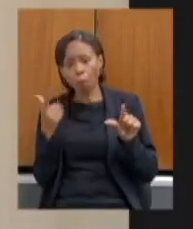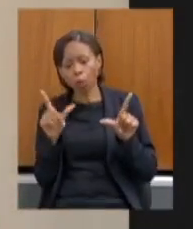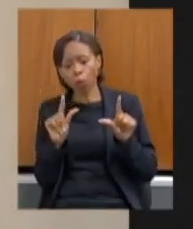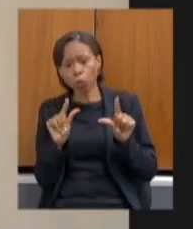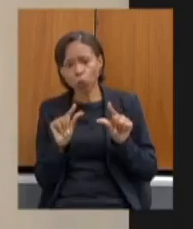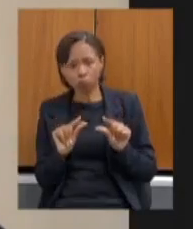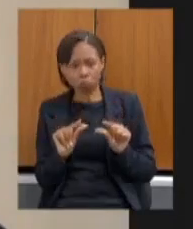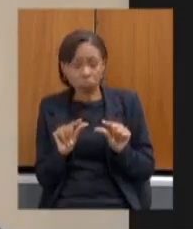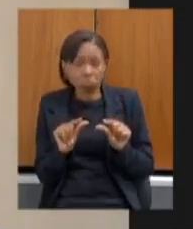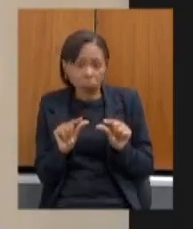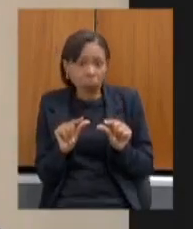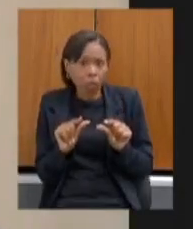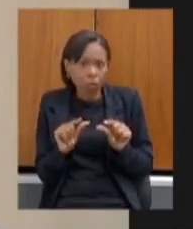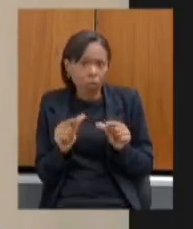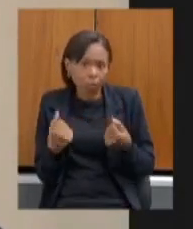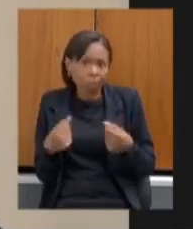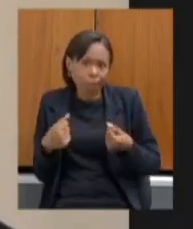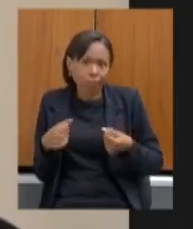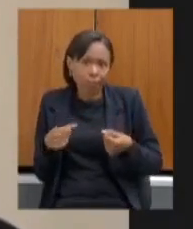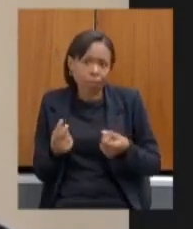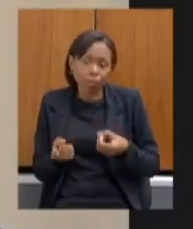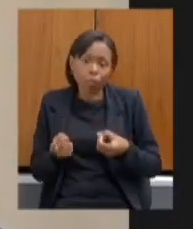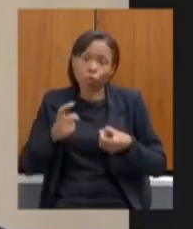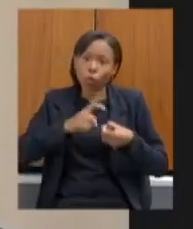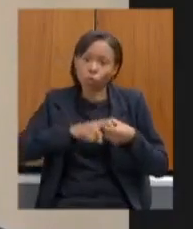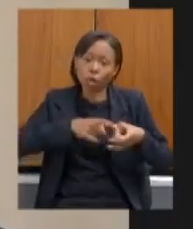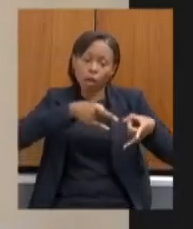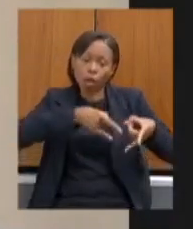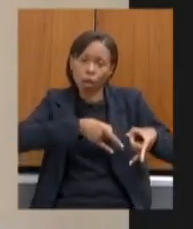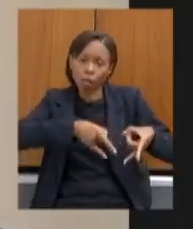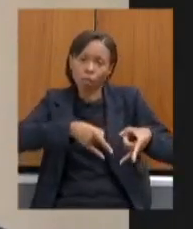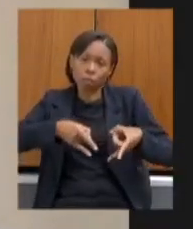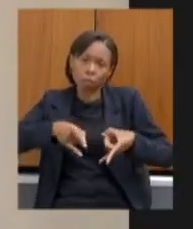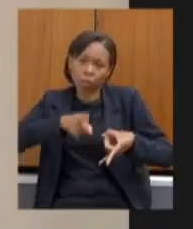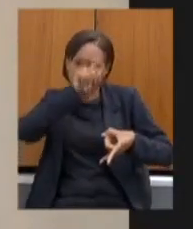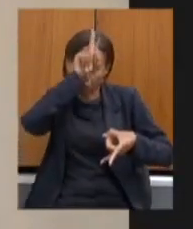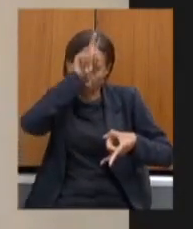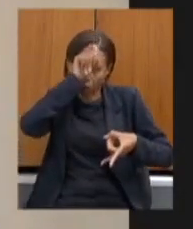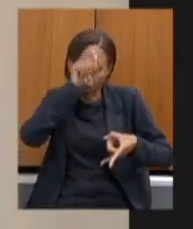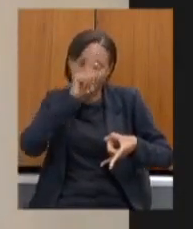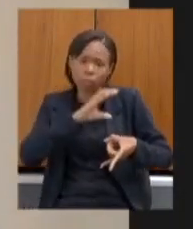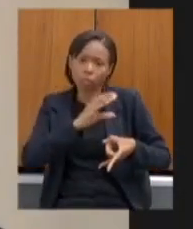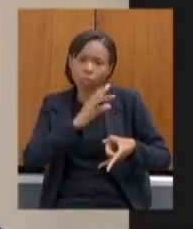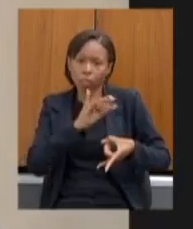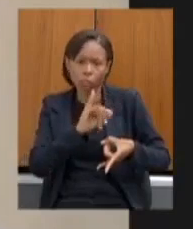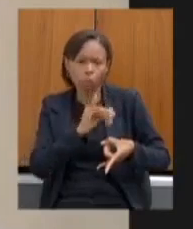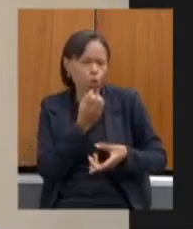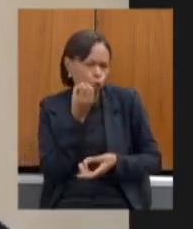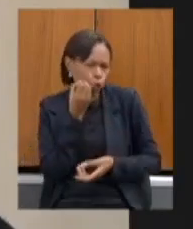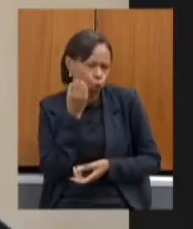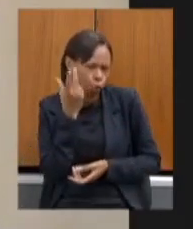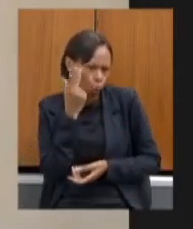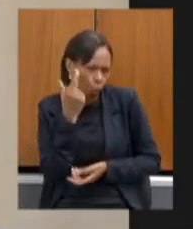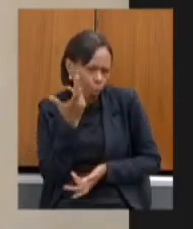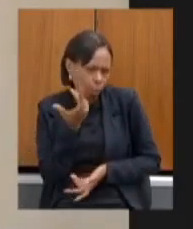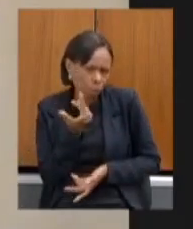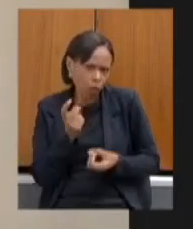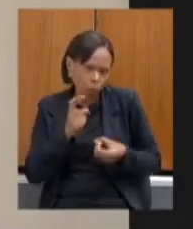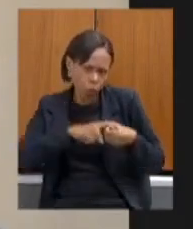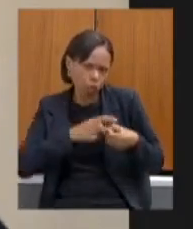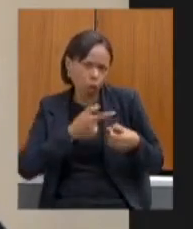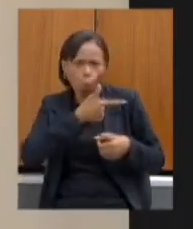em determinado momento tinha que voltar os leitos normais de CTI para atender a população geral de outras doenças.